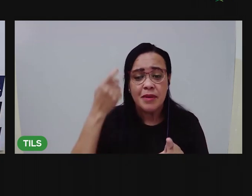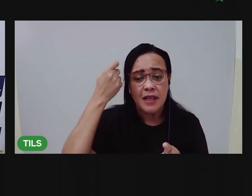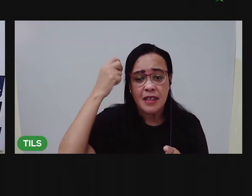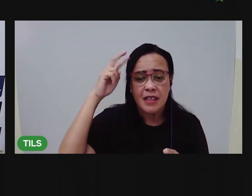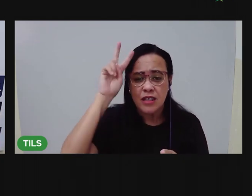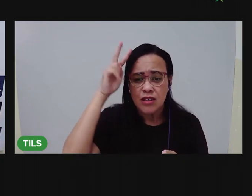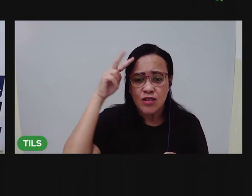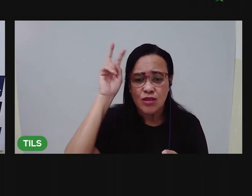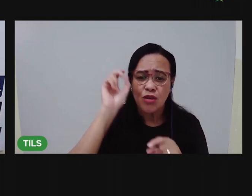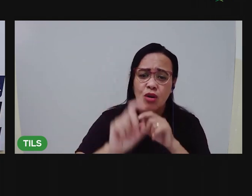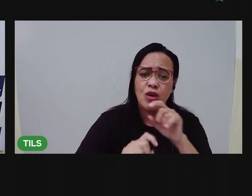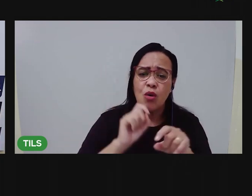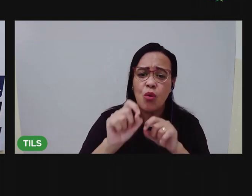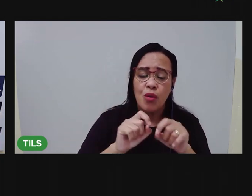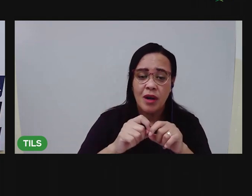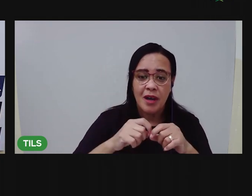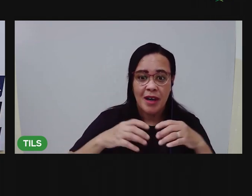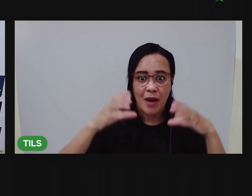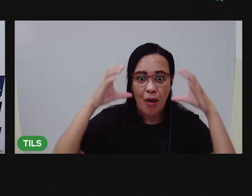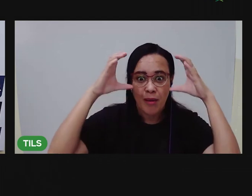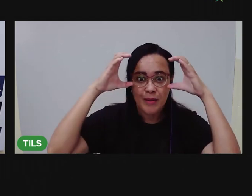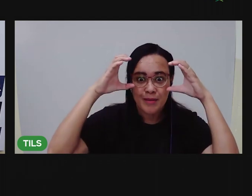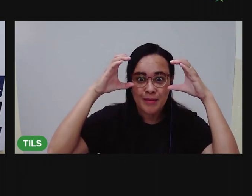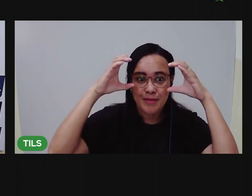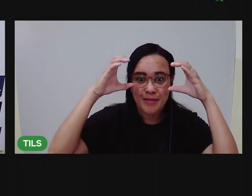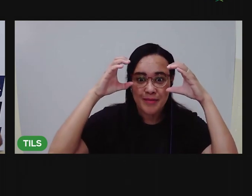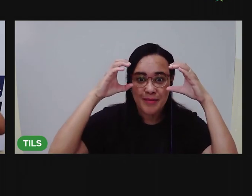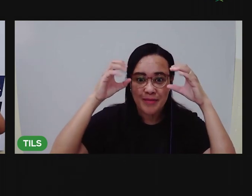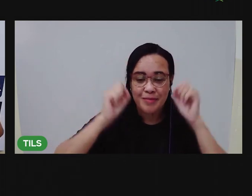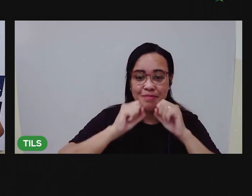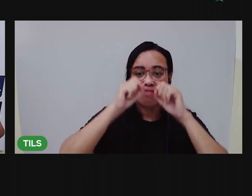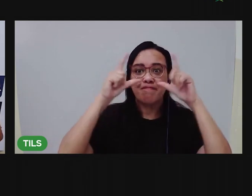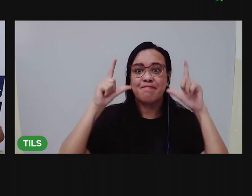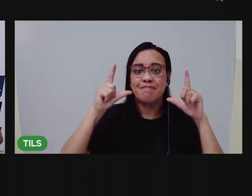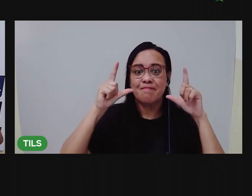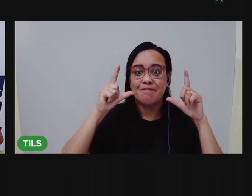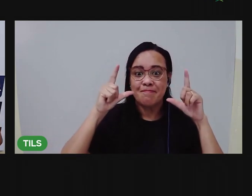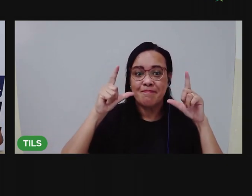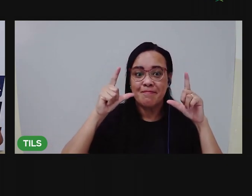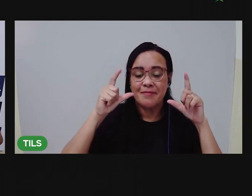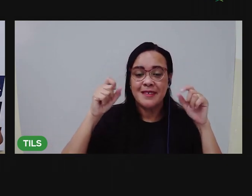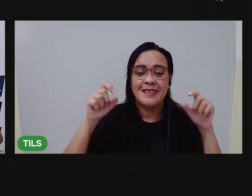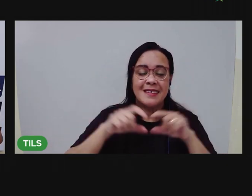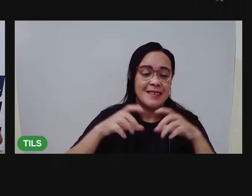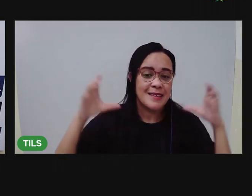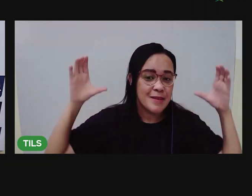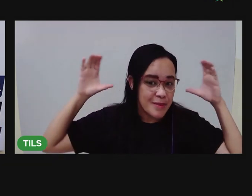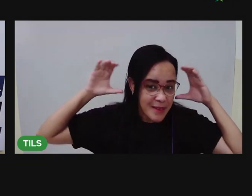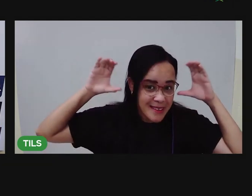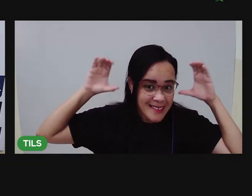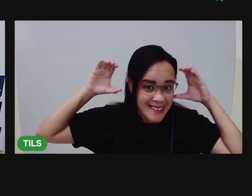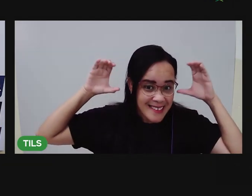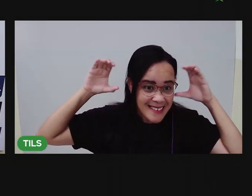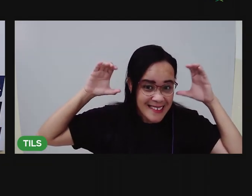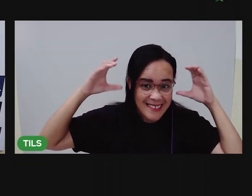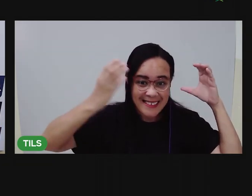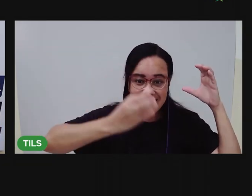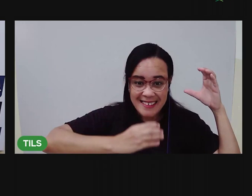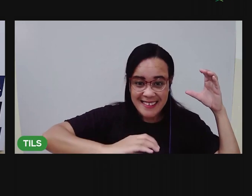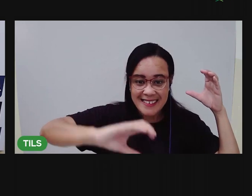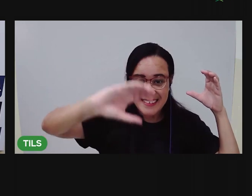Ó, olhos de coruja. Orelha de elefante